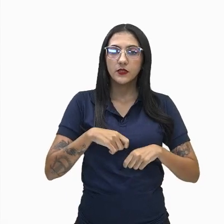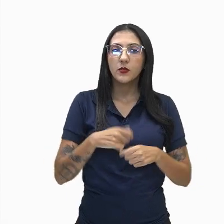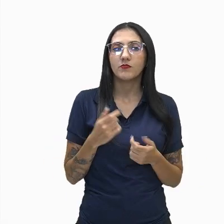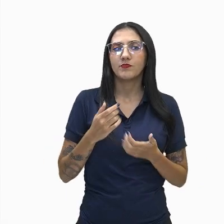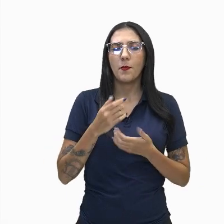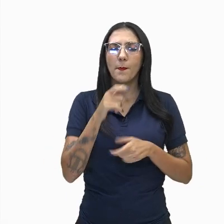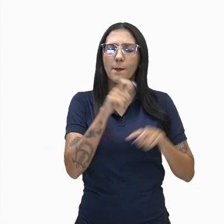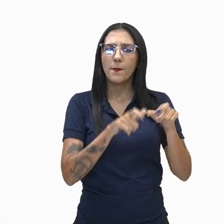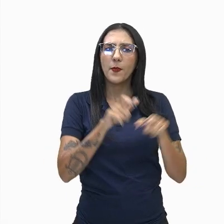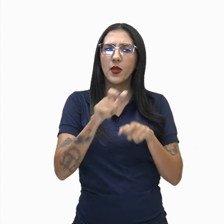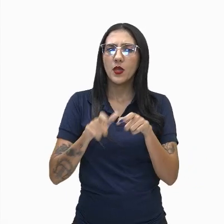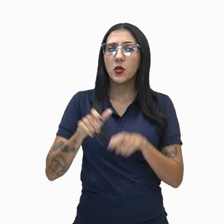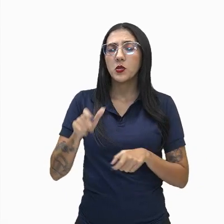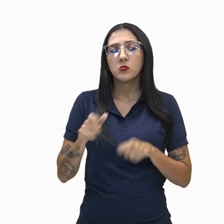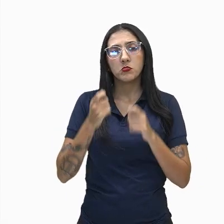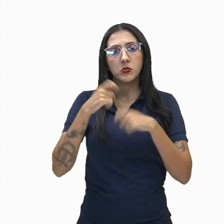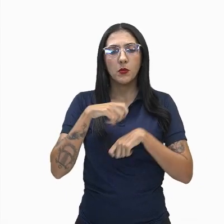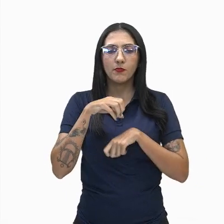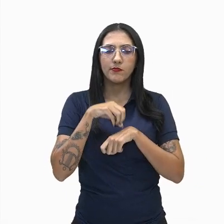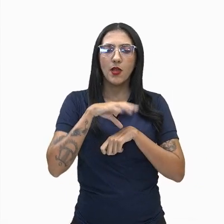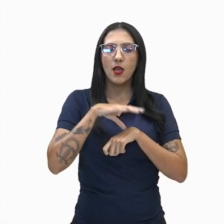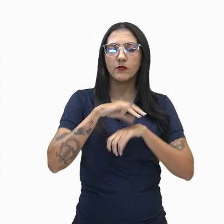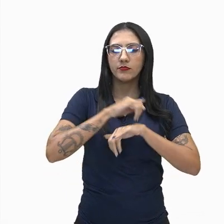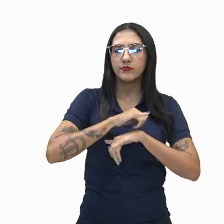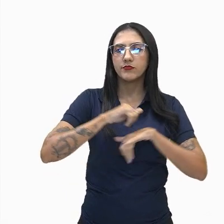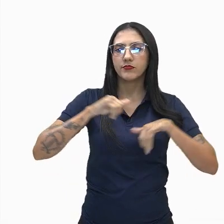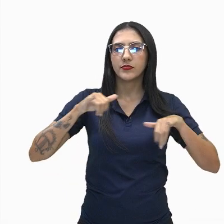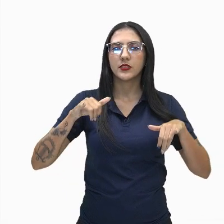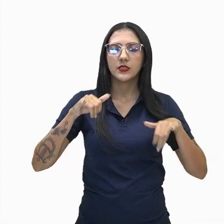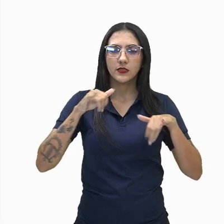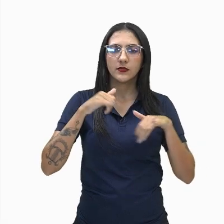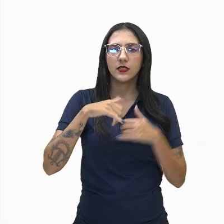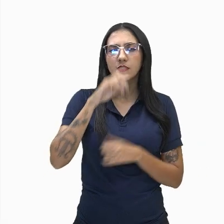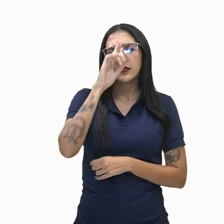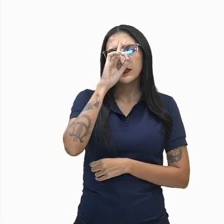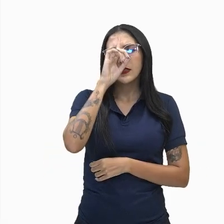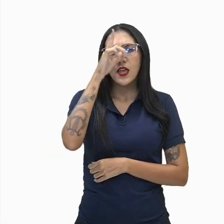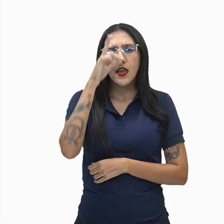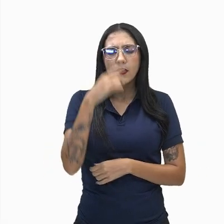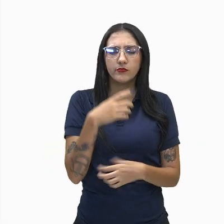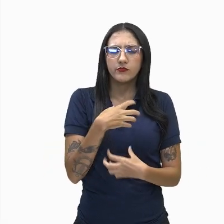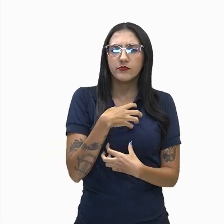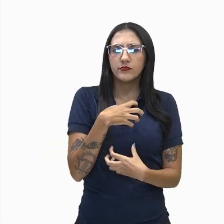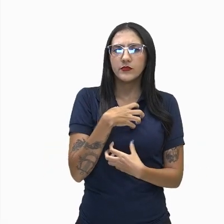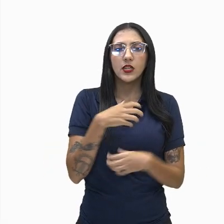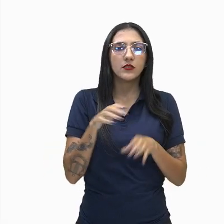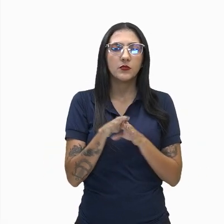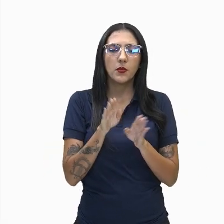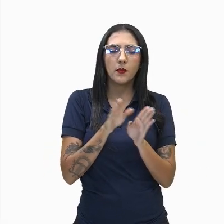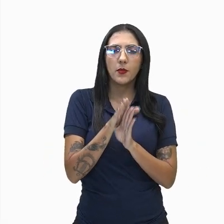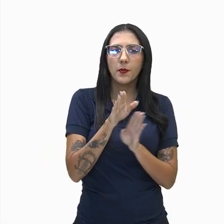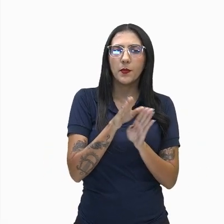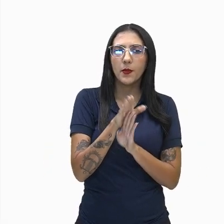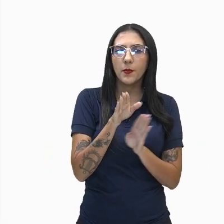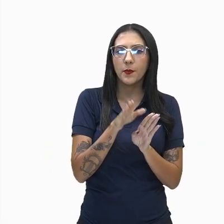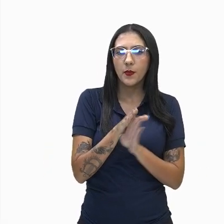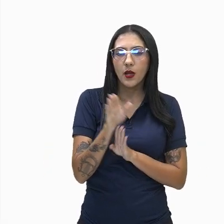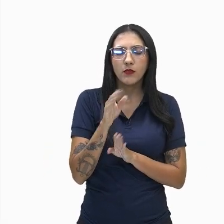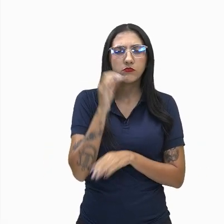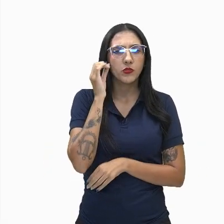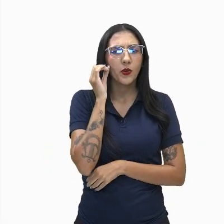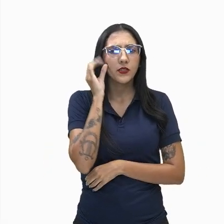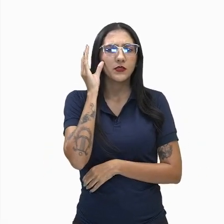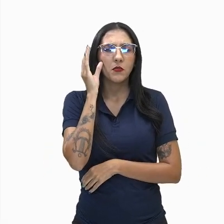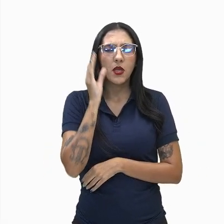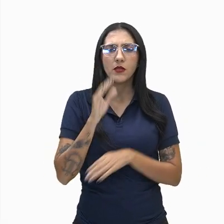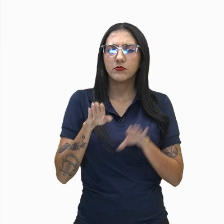as pessoas transmitam ideias, sentimentos, instruções,